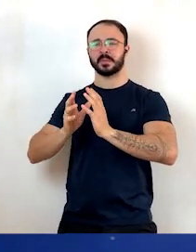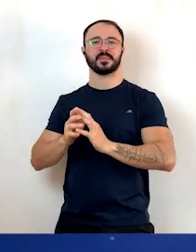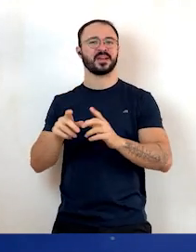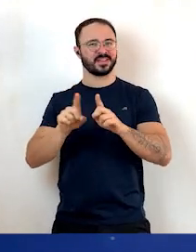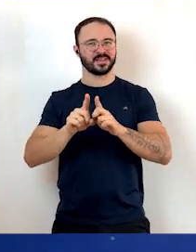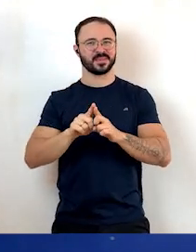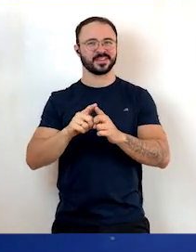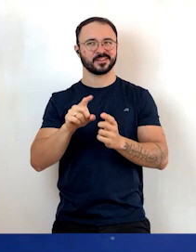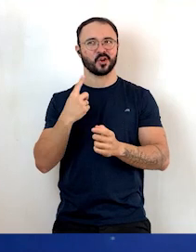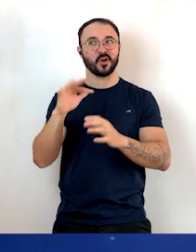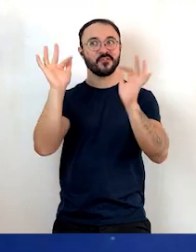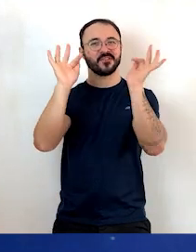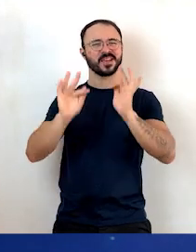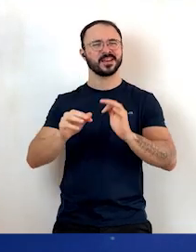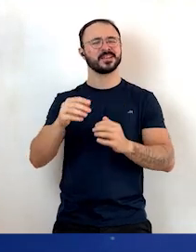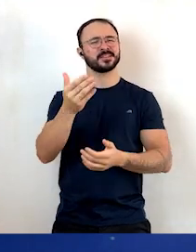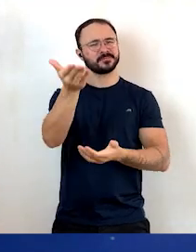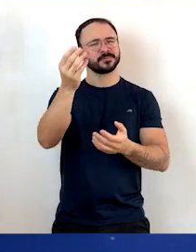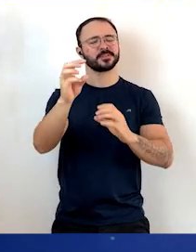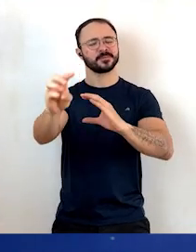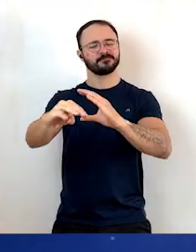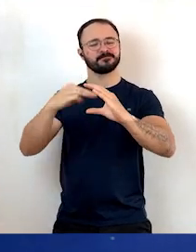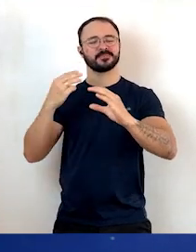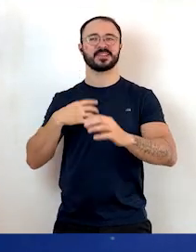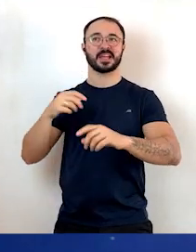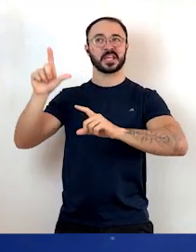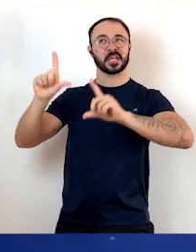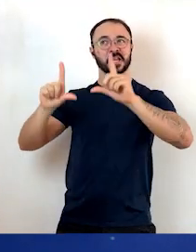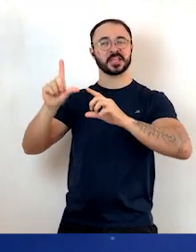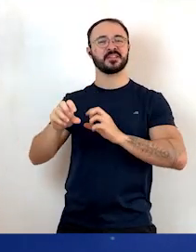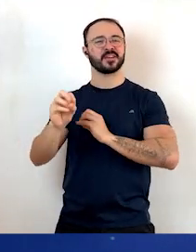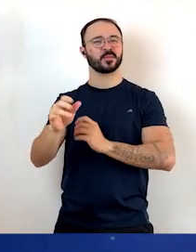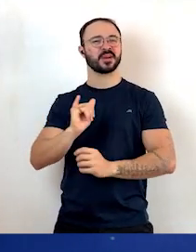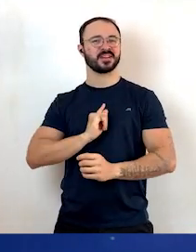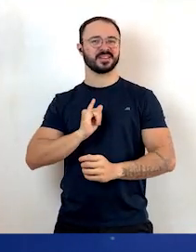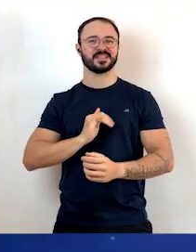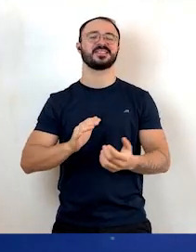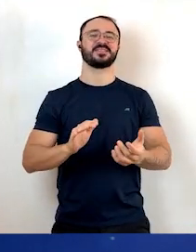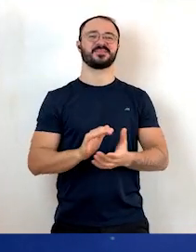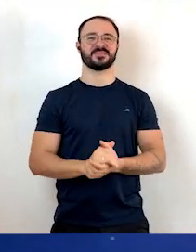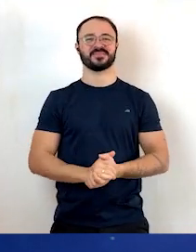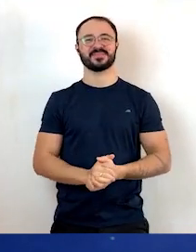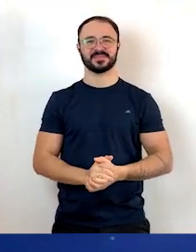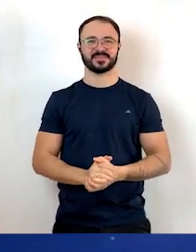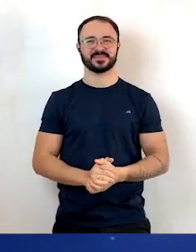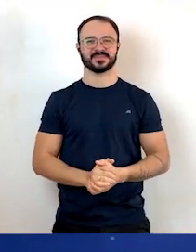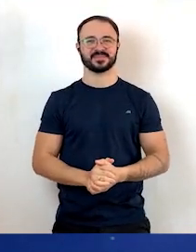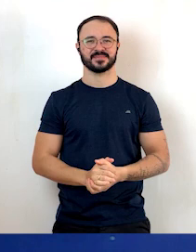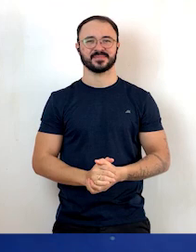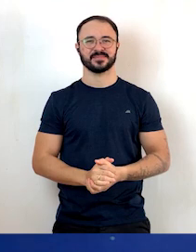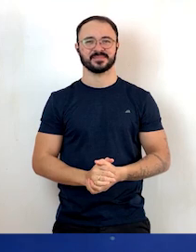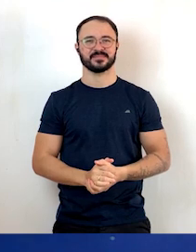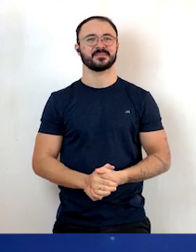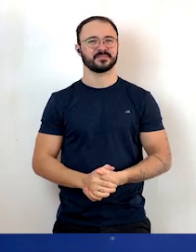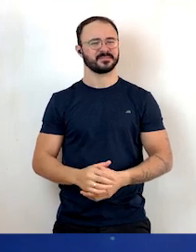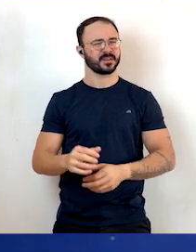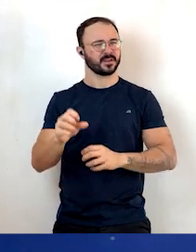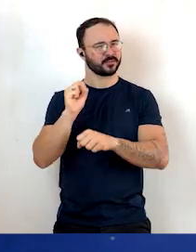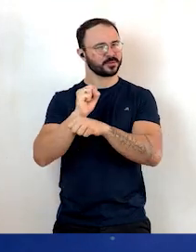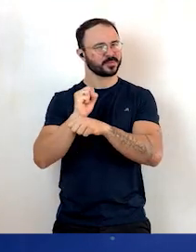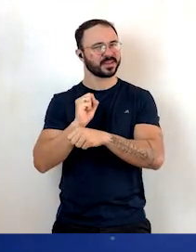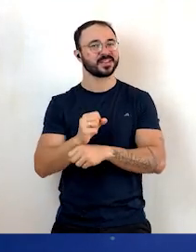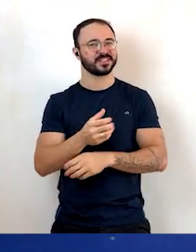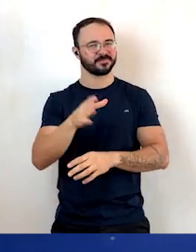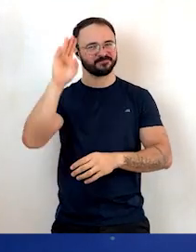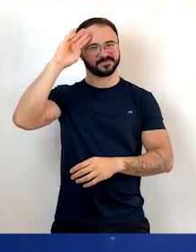vamos ficar muito felizes com a sua participação aqui na nossa TV do caísse o canal de Educação de Imperatriz Eu Fico aguardando